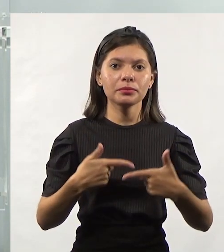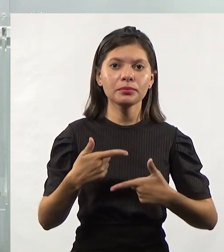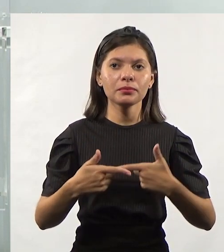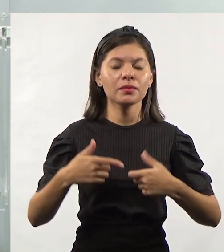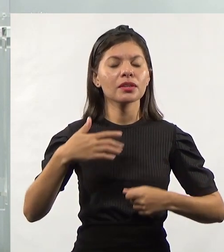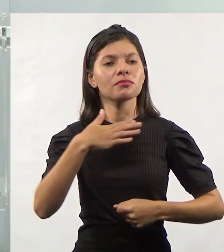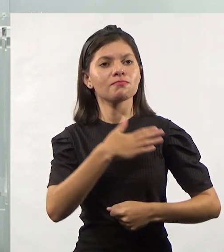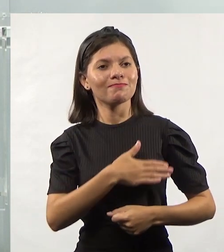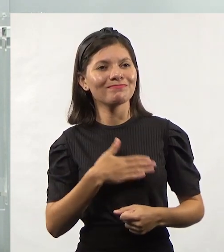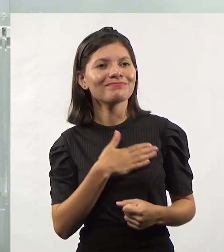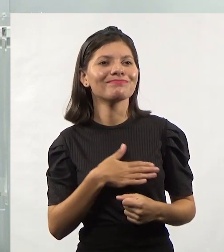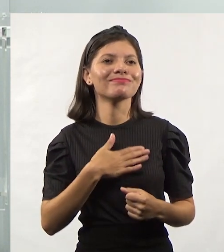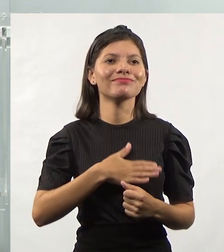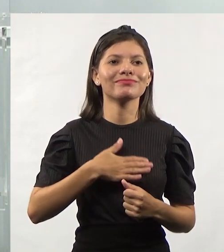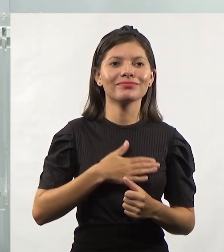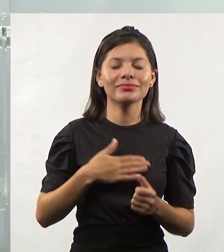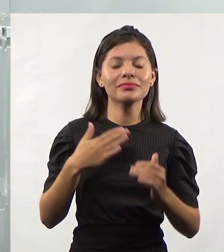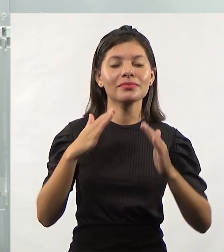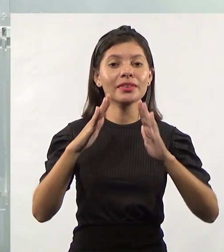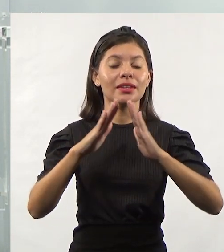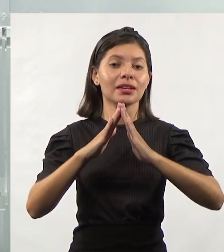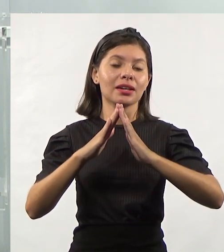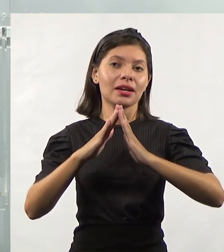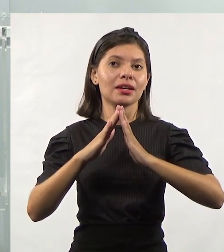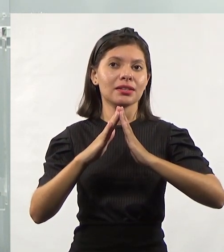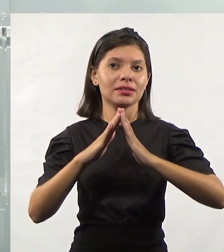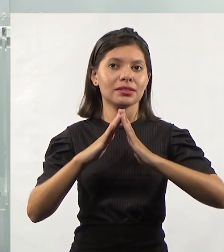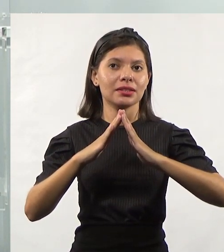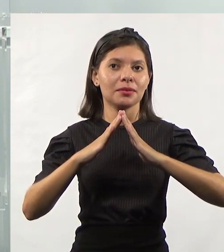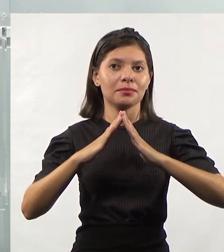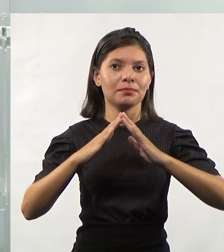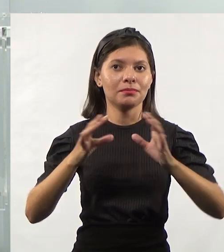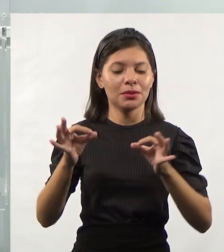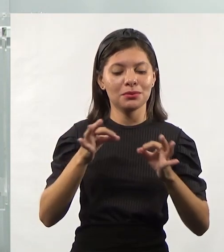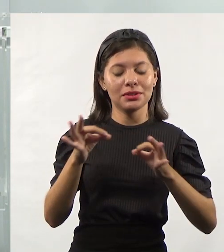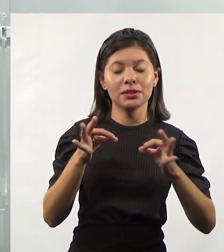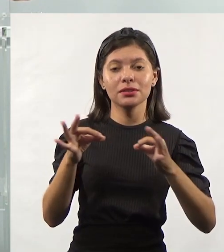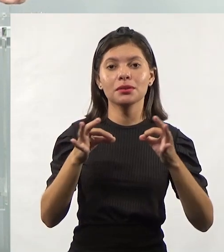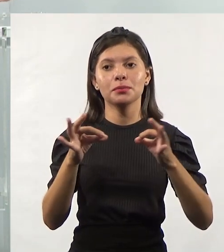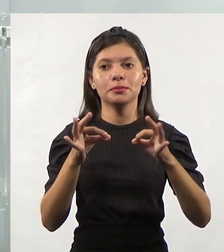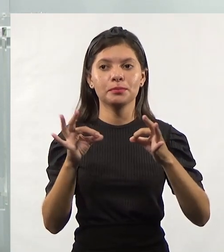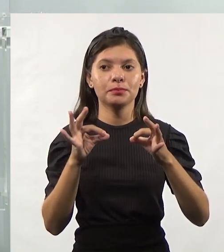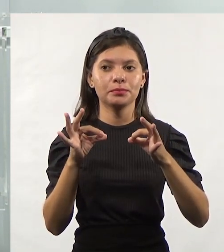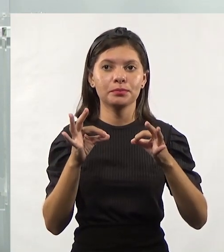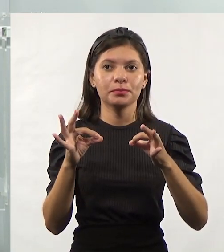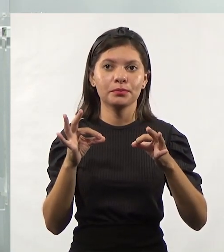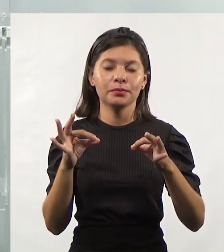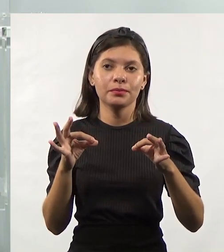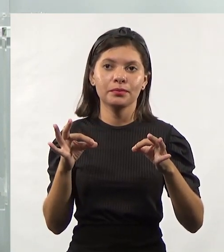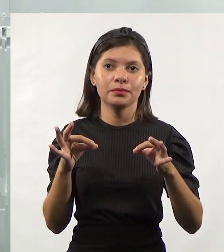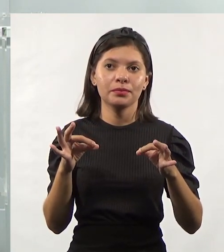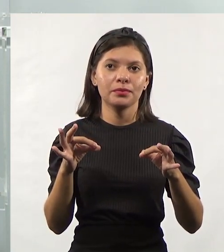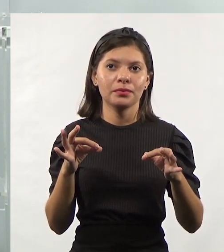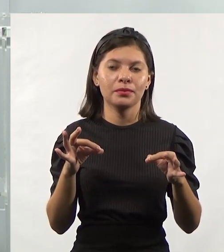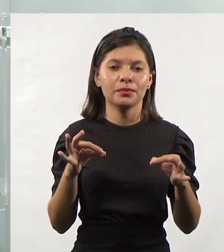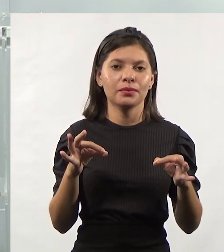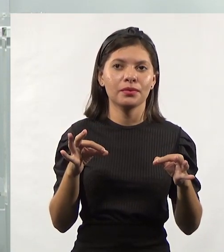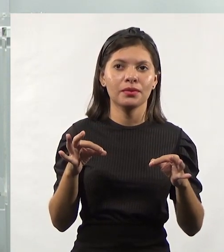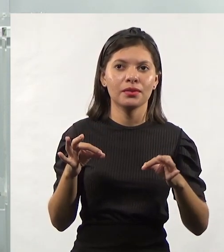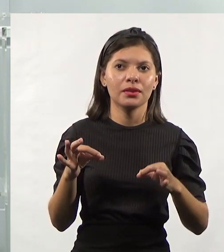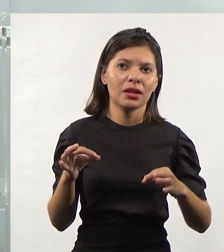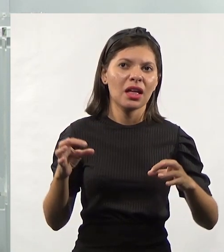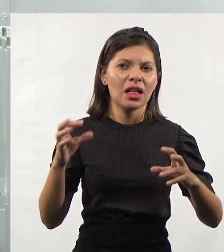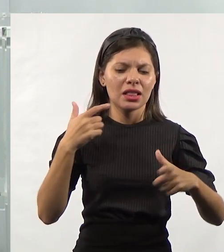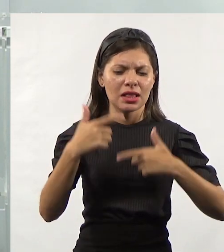assim de forma mais prazerosa, né? Claro, dependendo da organização, né? Não